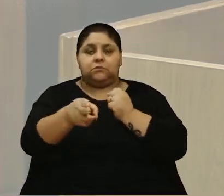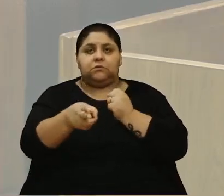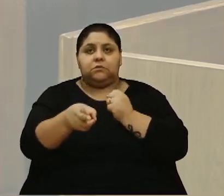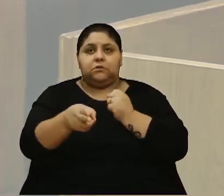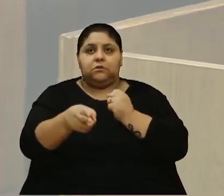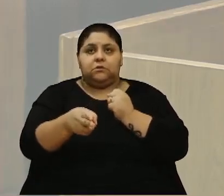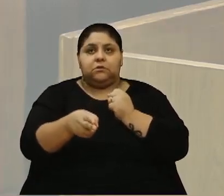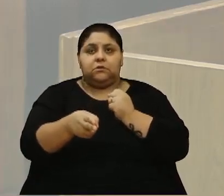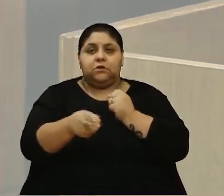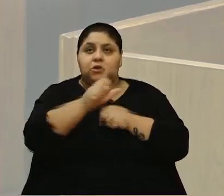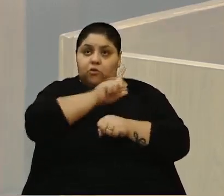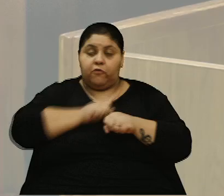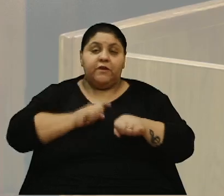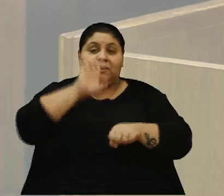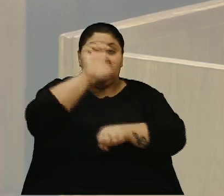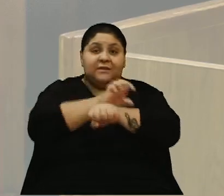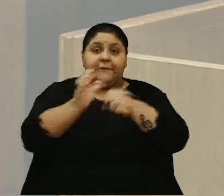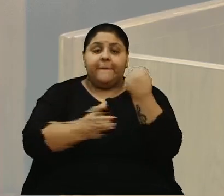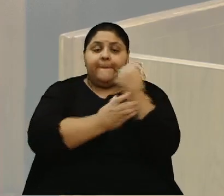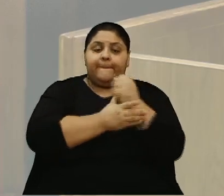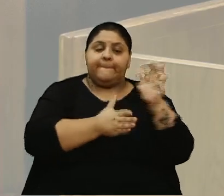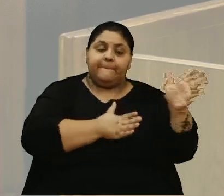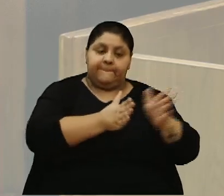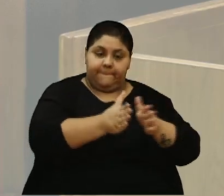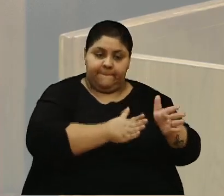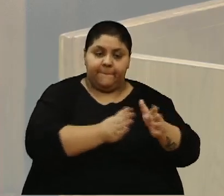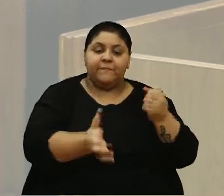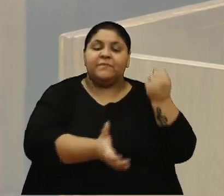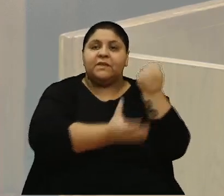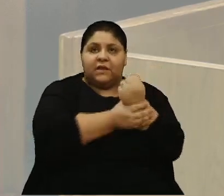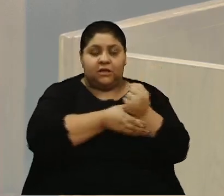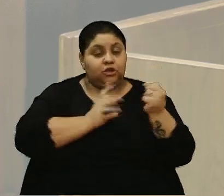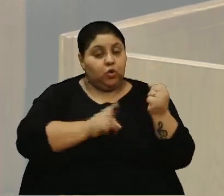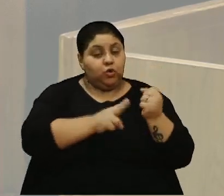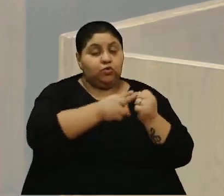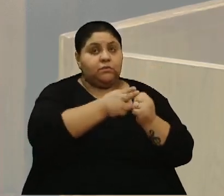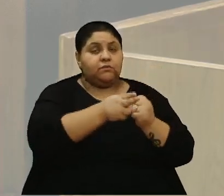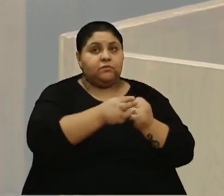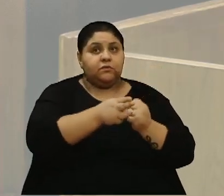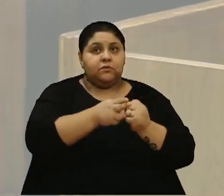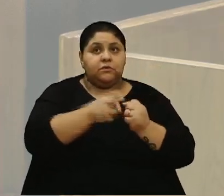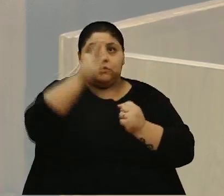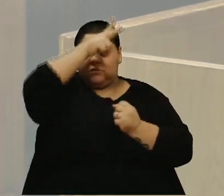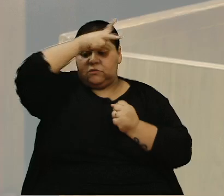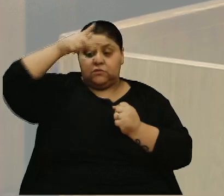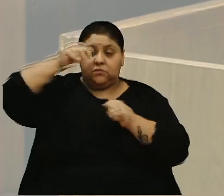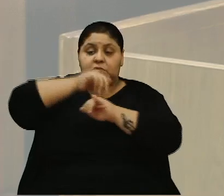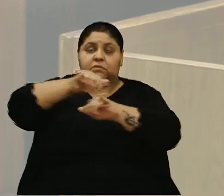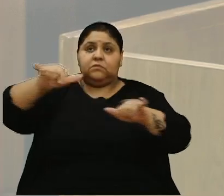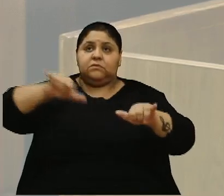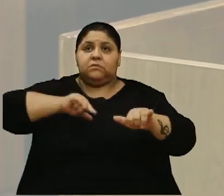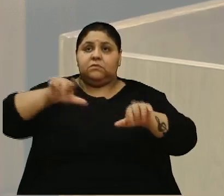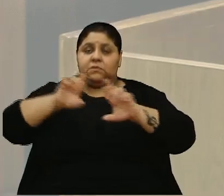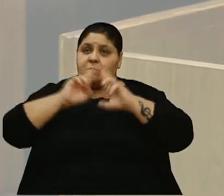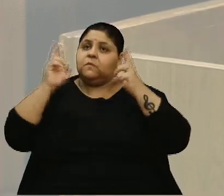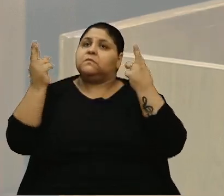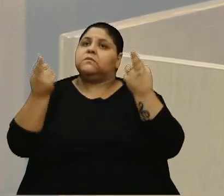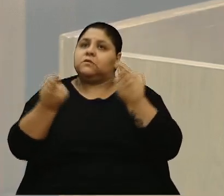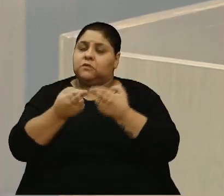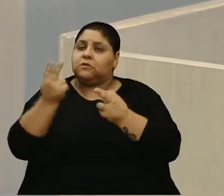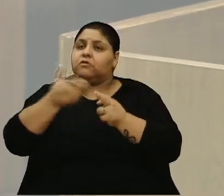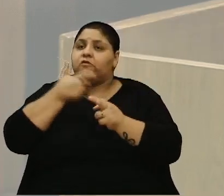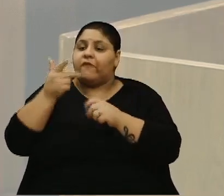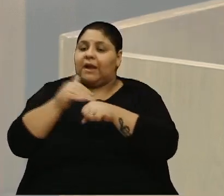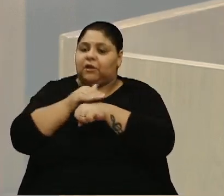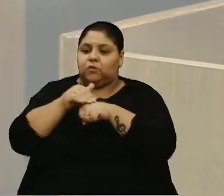de comprometimento era a questão com os acessos, garantiu que isso se mantém. O prefeito anunciou que tem reunião também, que está